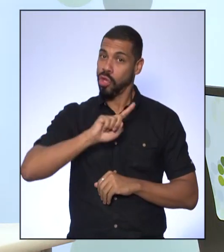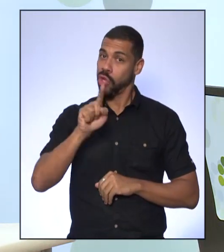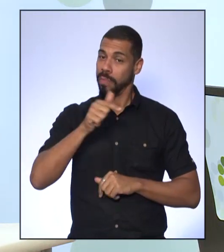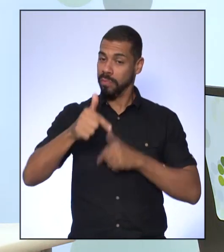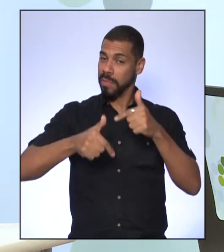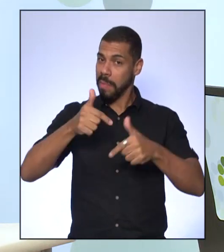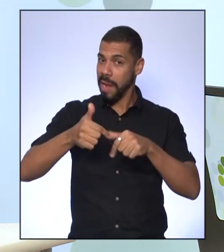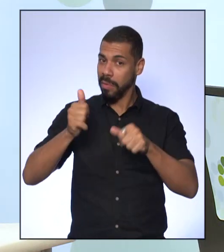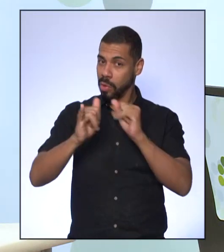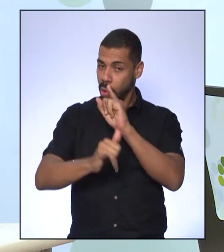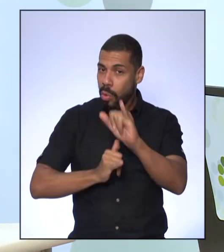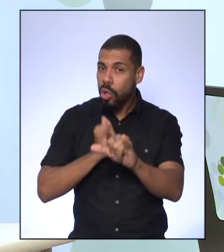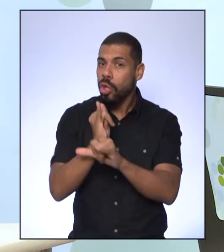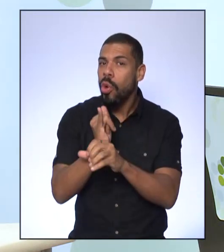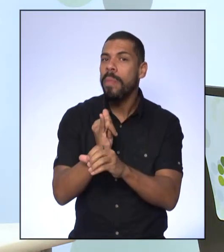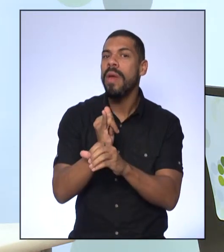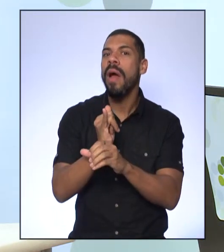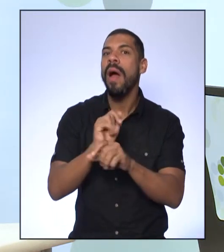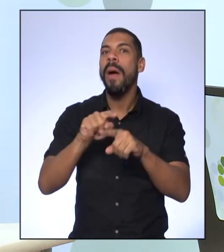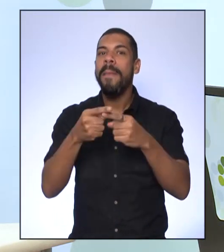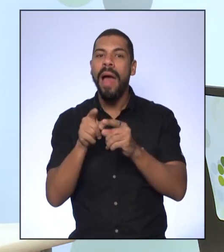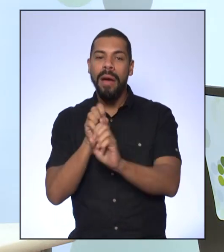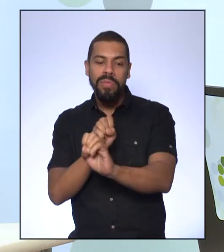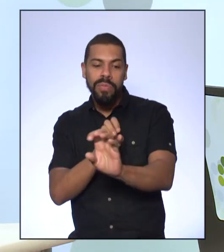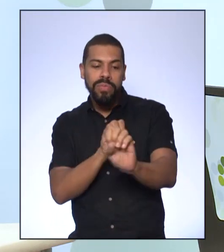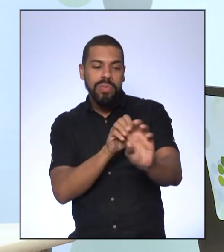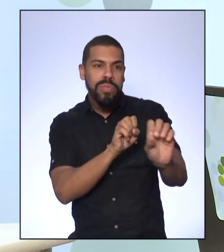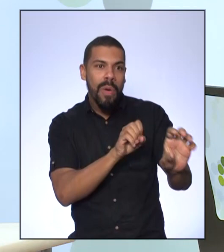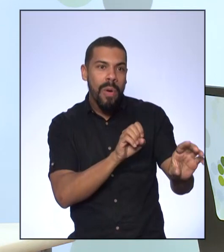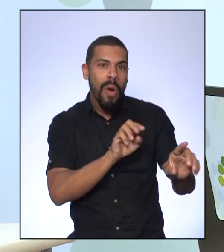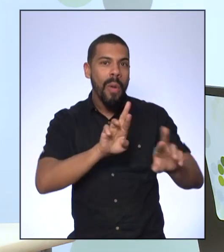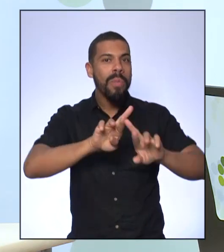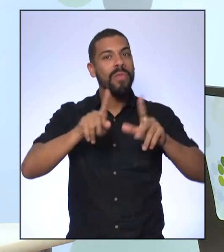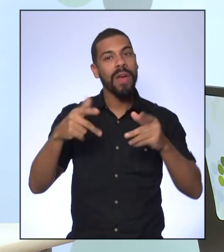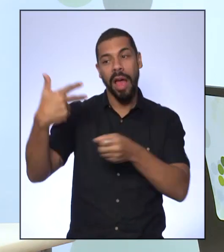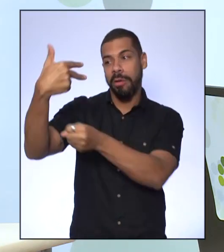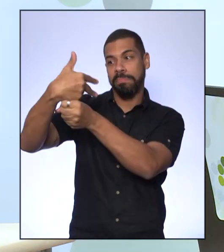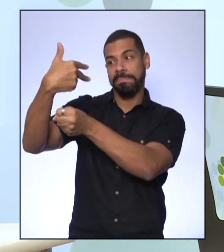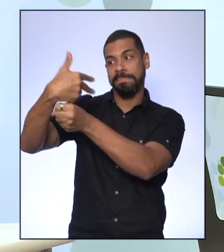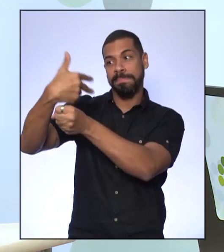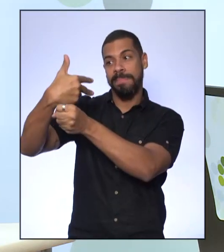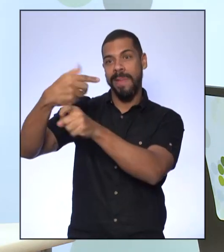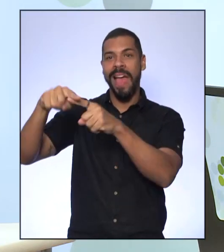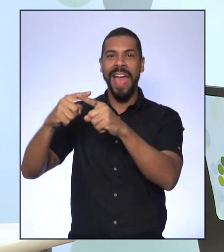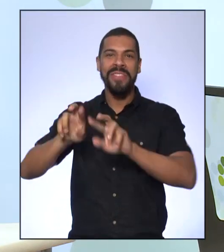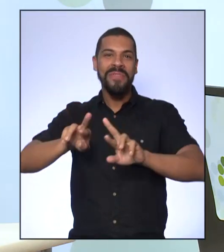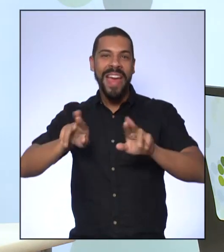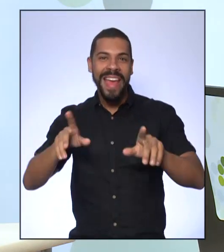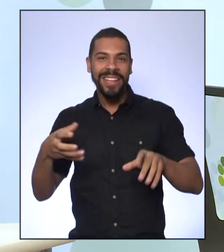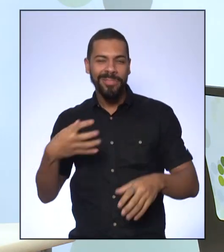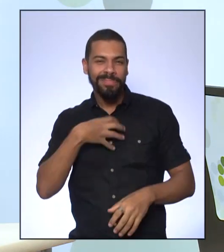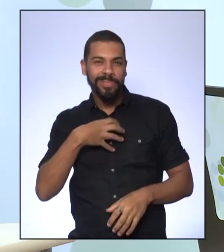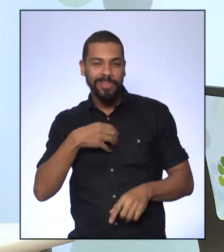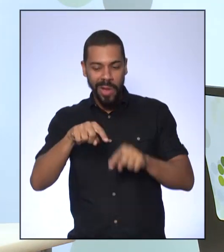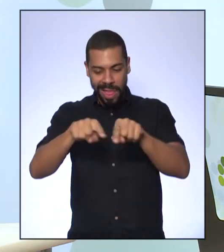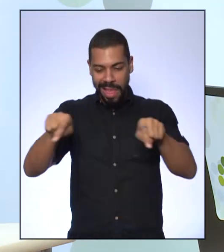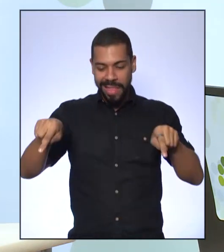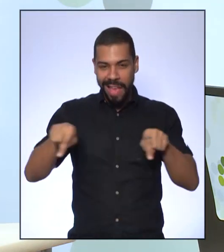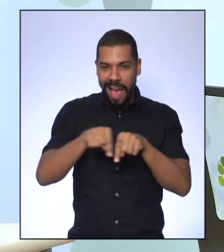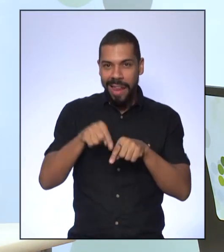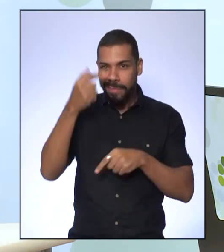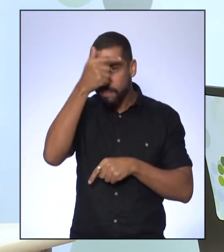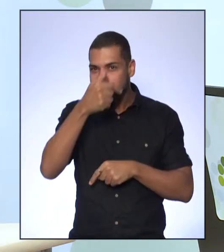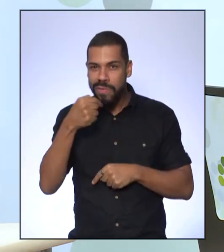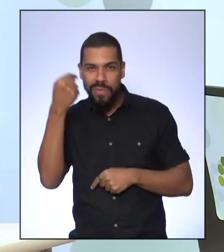não está acostumado a dar aula na frente de uma câmera, então quando a gente está na sala de aula a gente percebe a carinha